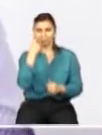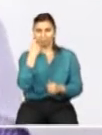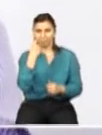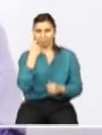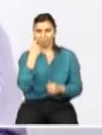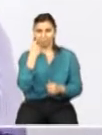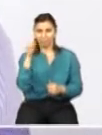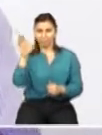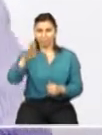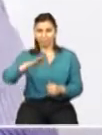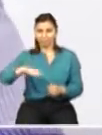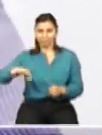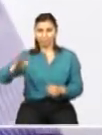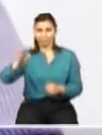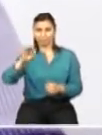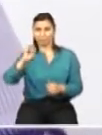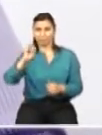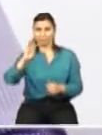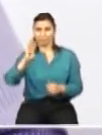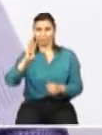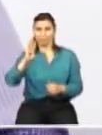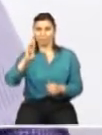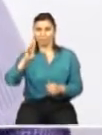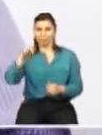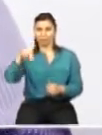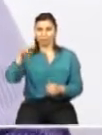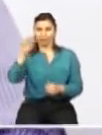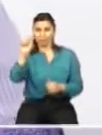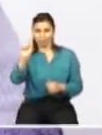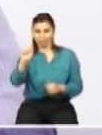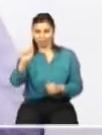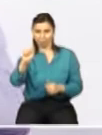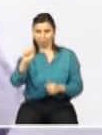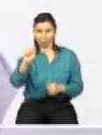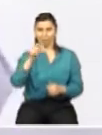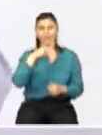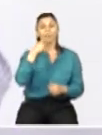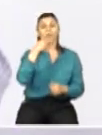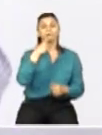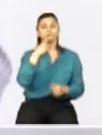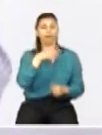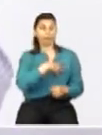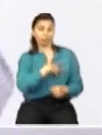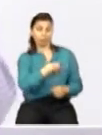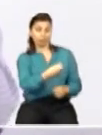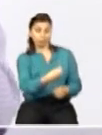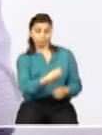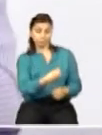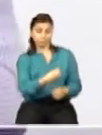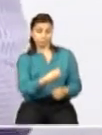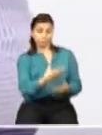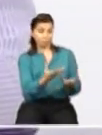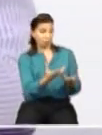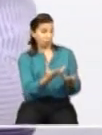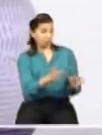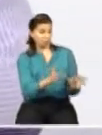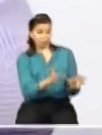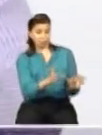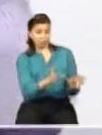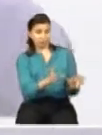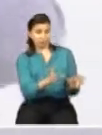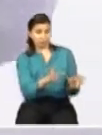da região de Tibuna, município de Pirapama, ele falava com os filhos assim: não quero que meus filhos venham